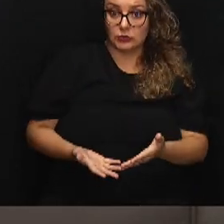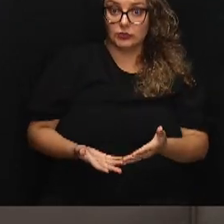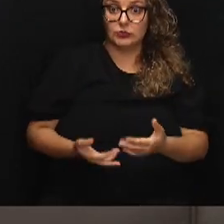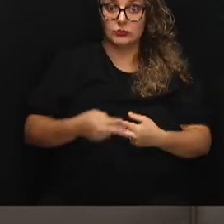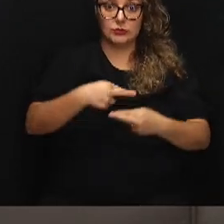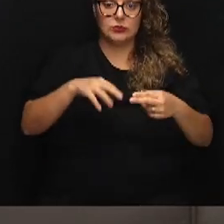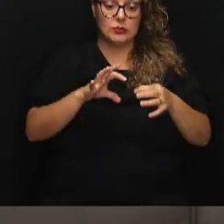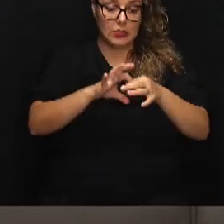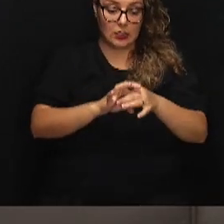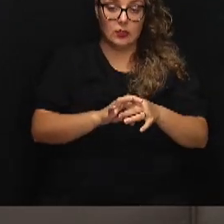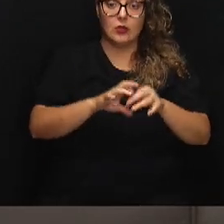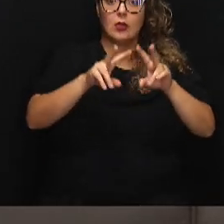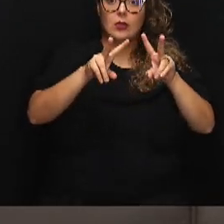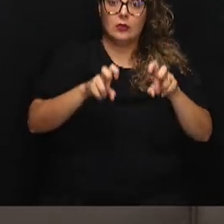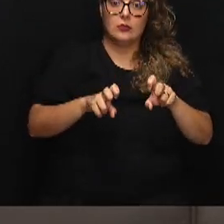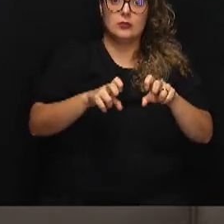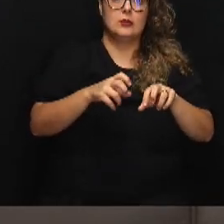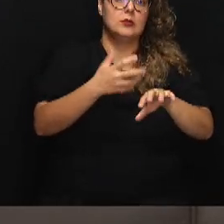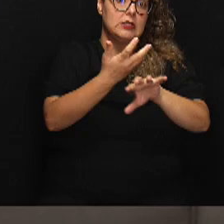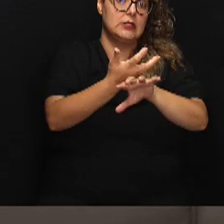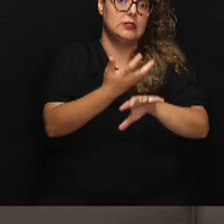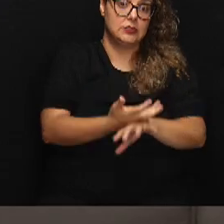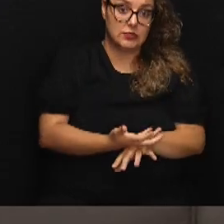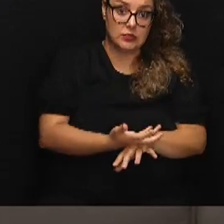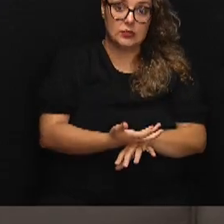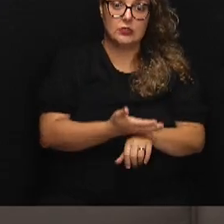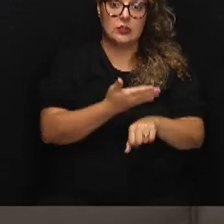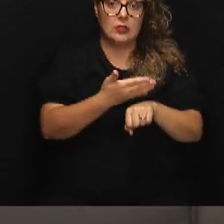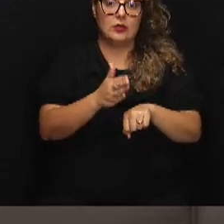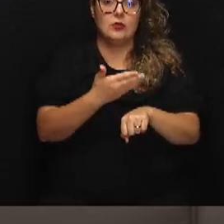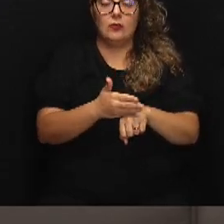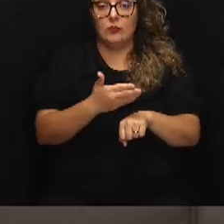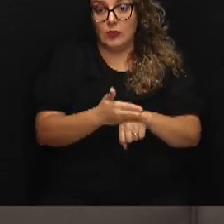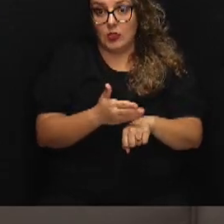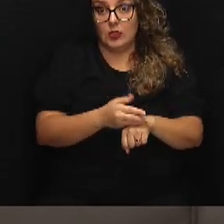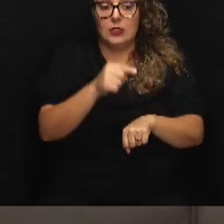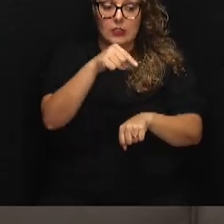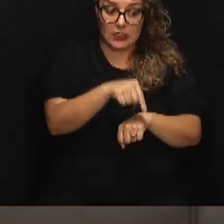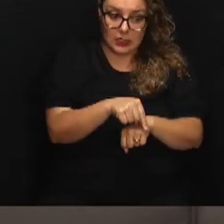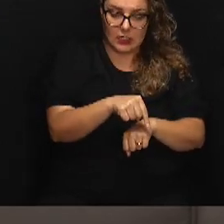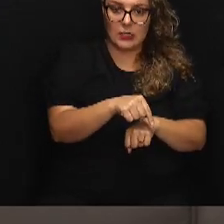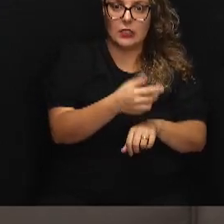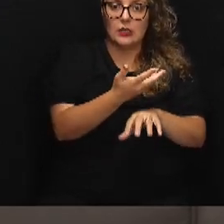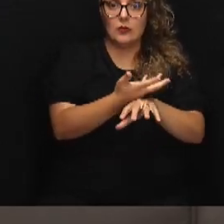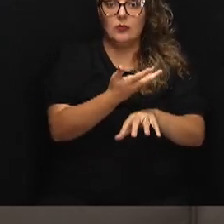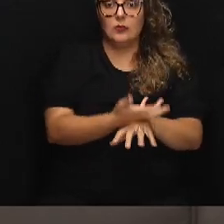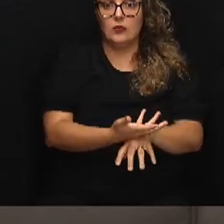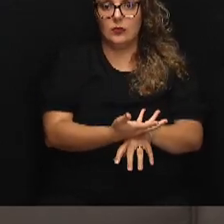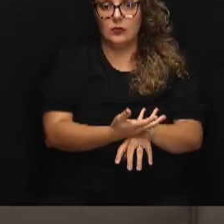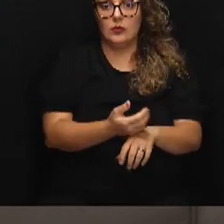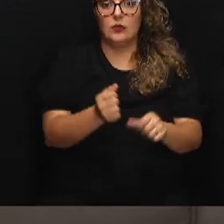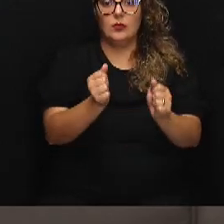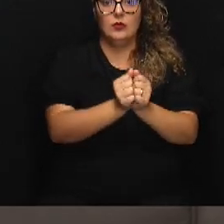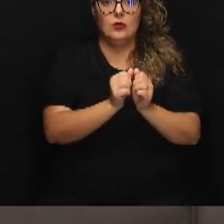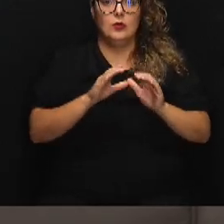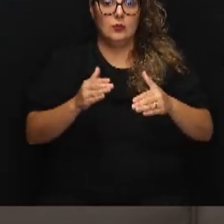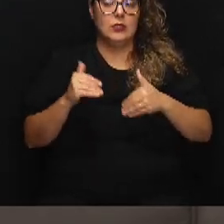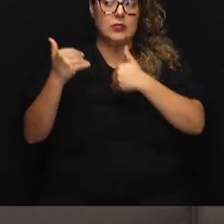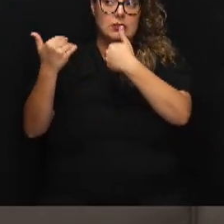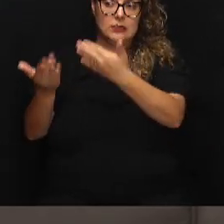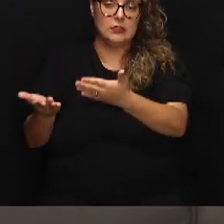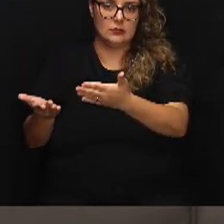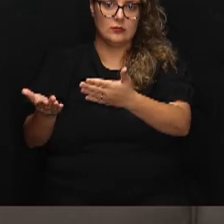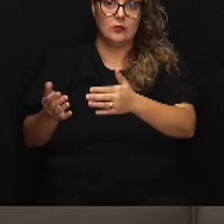vinculado ao tema da disciplina, onde ele vai exercer a prática daquela disciplina com a comunidade externa. Ou